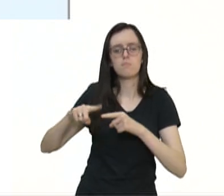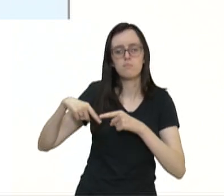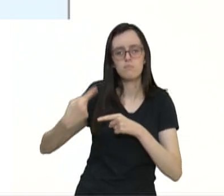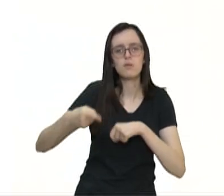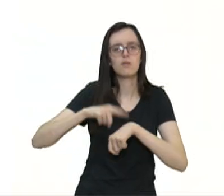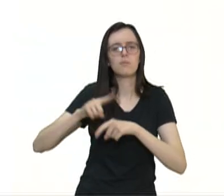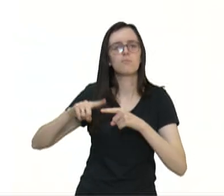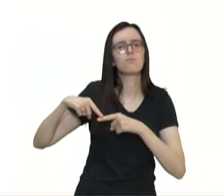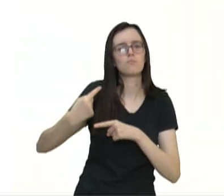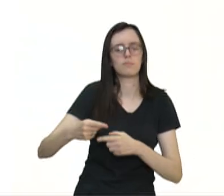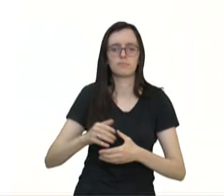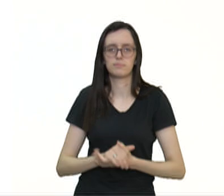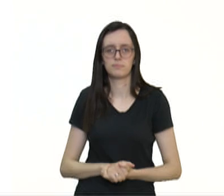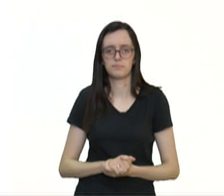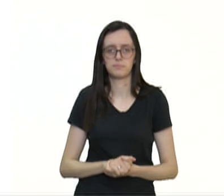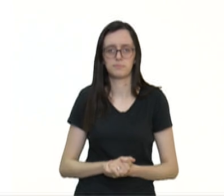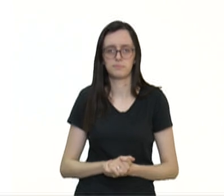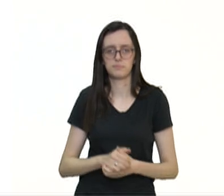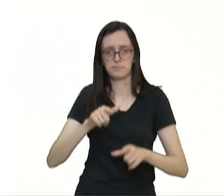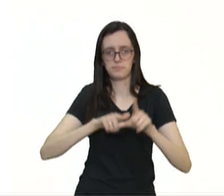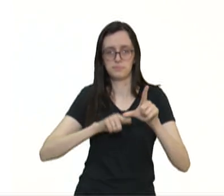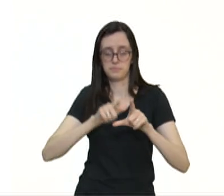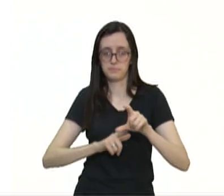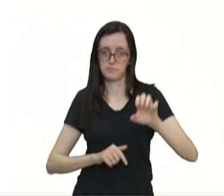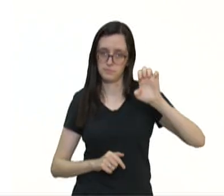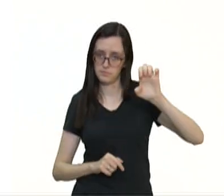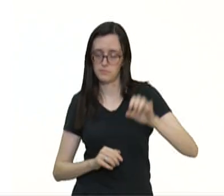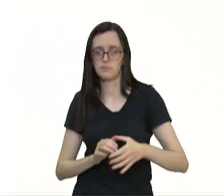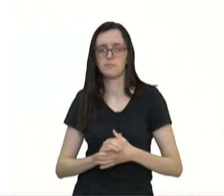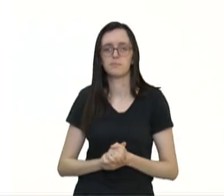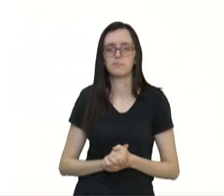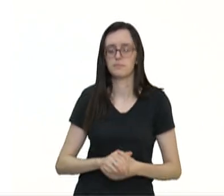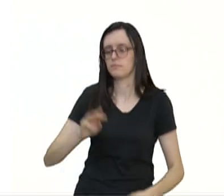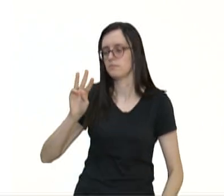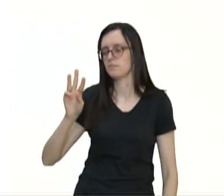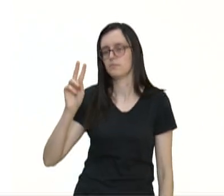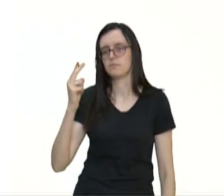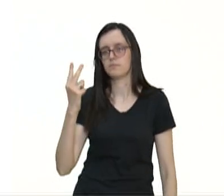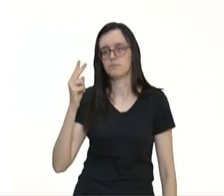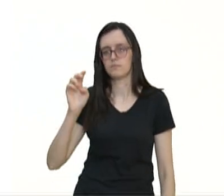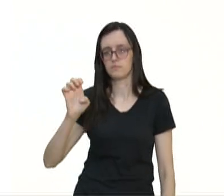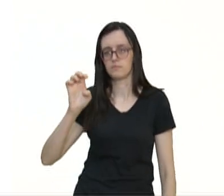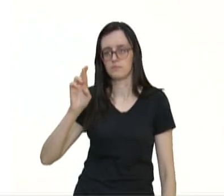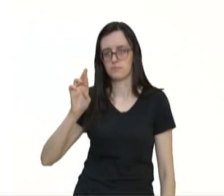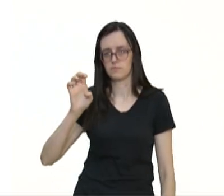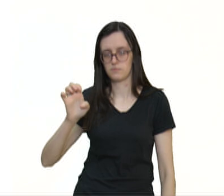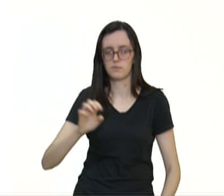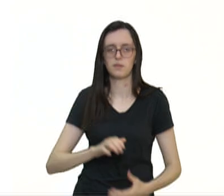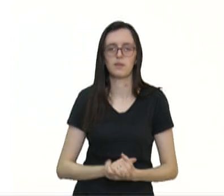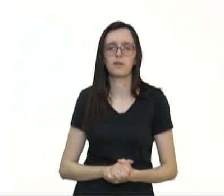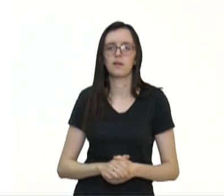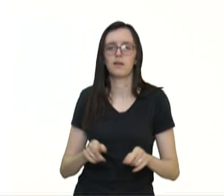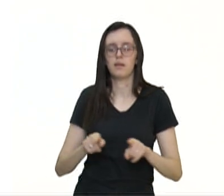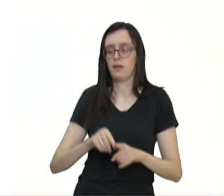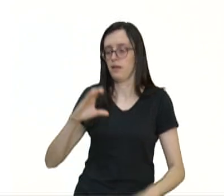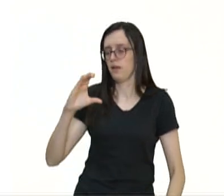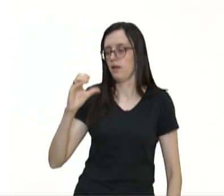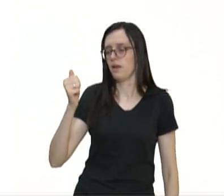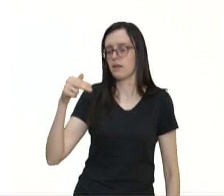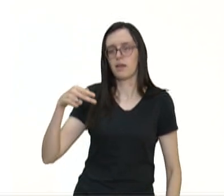ele sai? Na letra E, where, a minha question word, can, o meu verbo